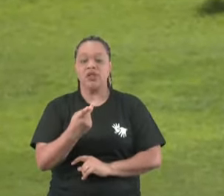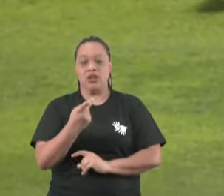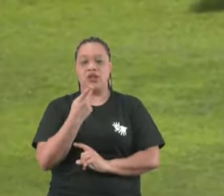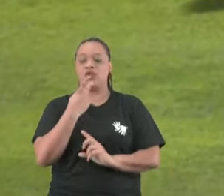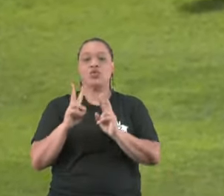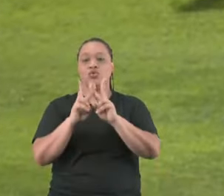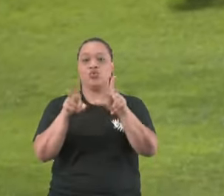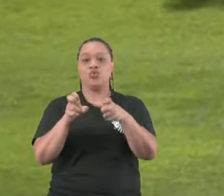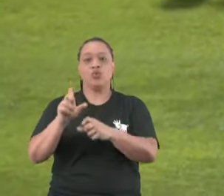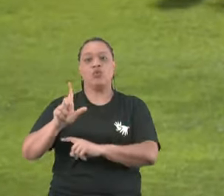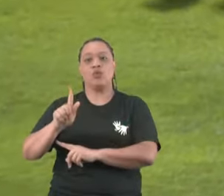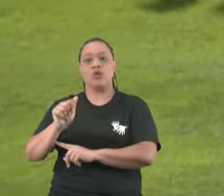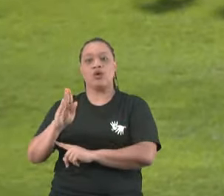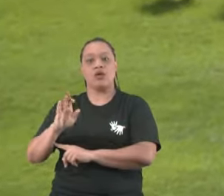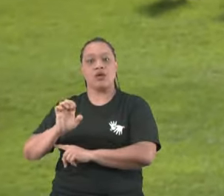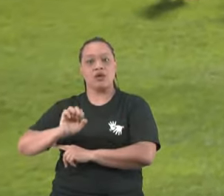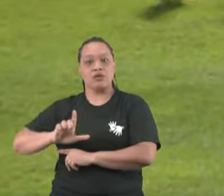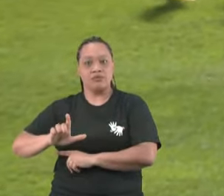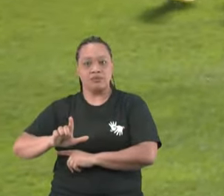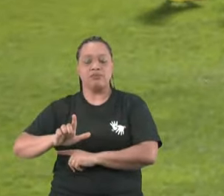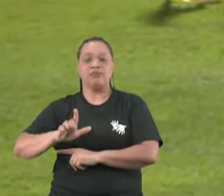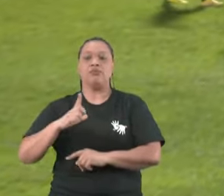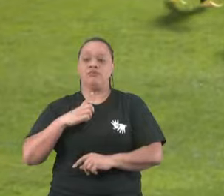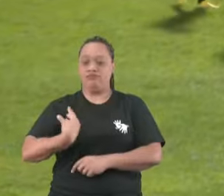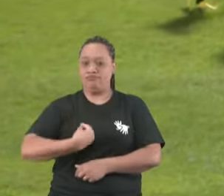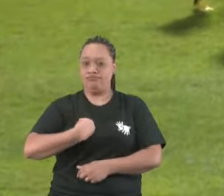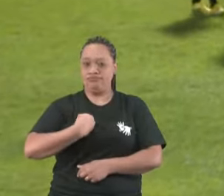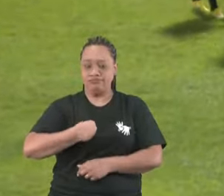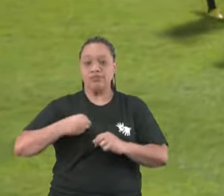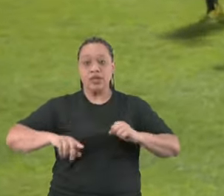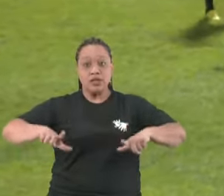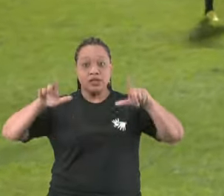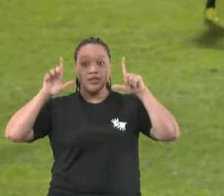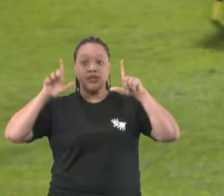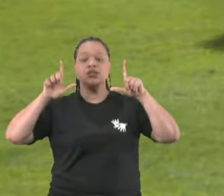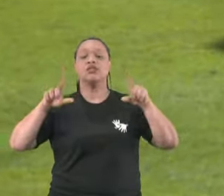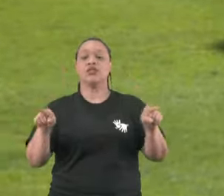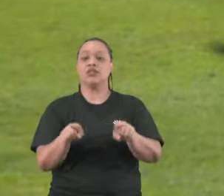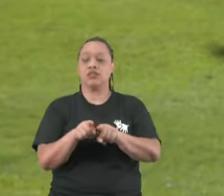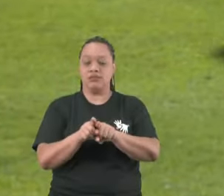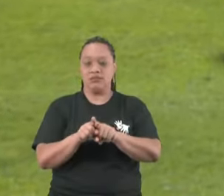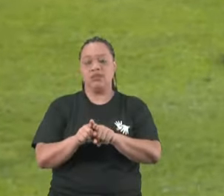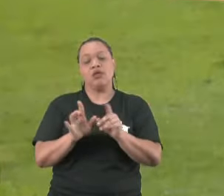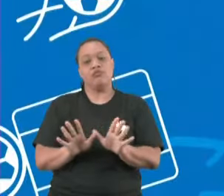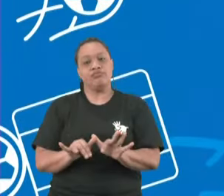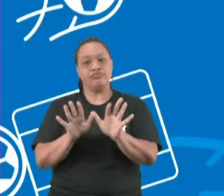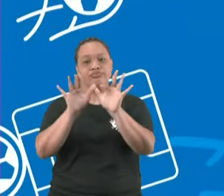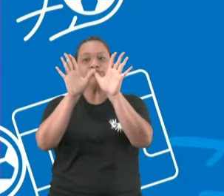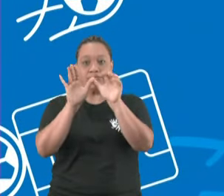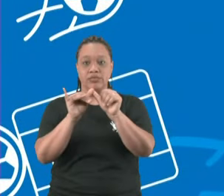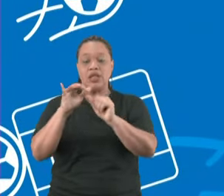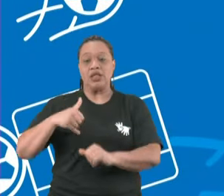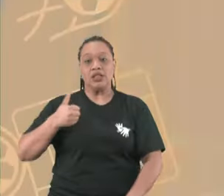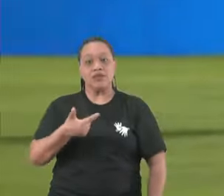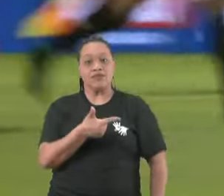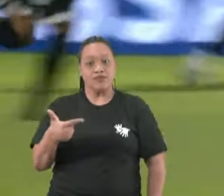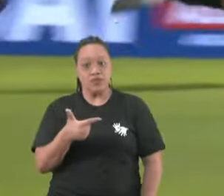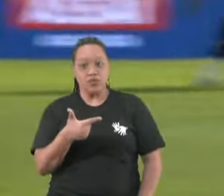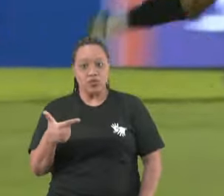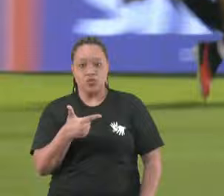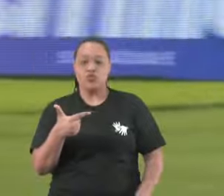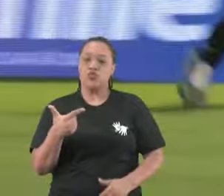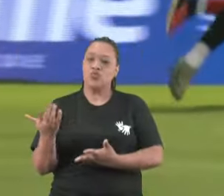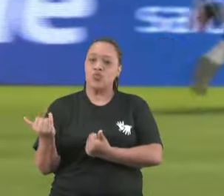Eu queria falar sobre o Gabriel. Gabriel, que é um dos destaques do Asa e também do campeonato, né? O Gabriel Feliciano da Silva, de 22 anos. Garoto